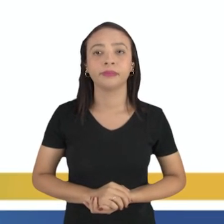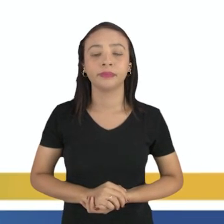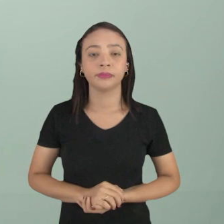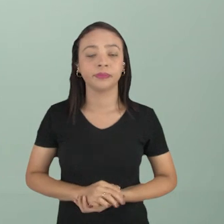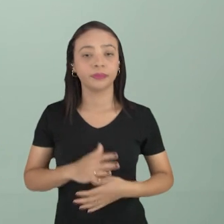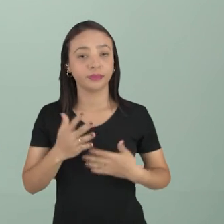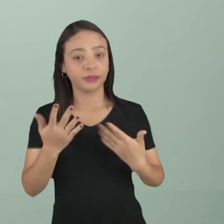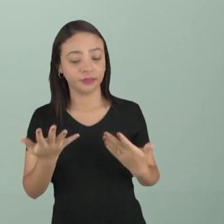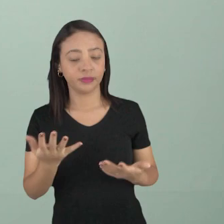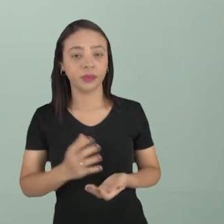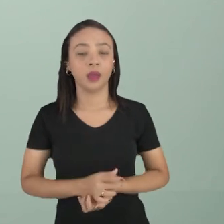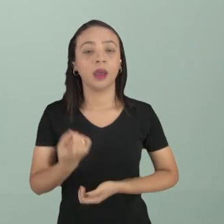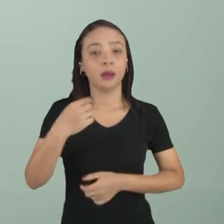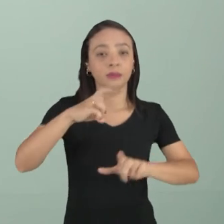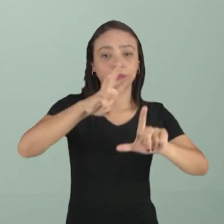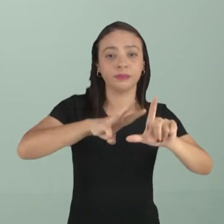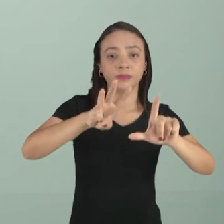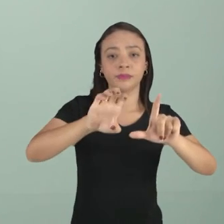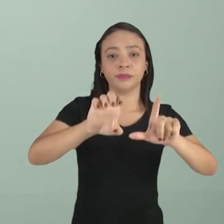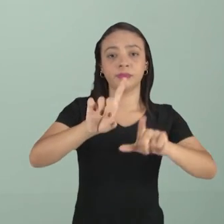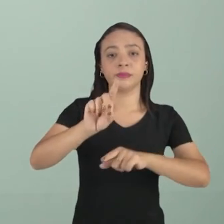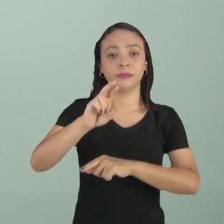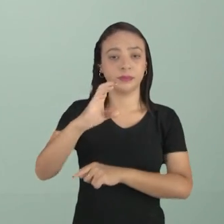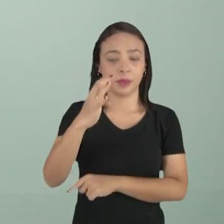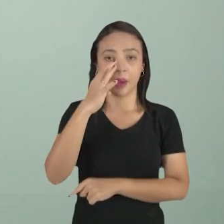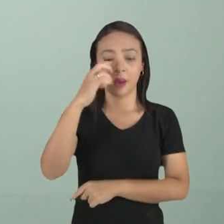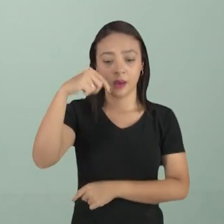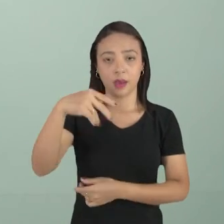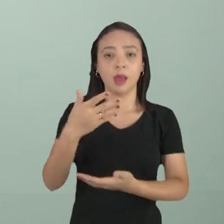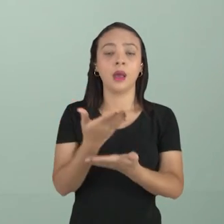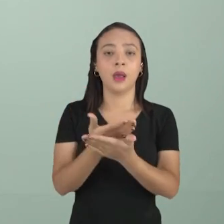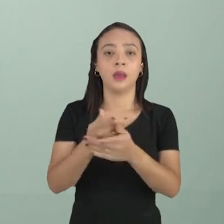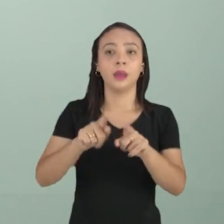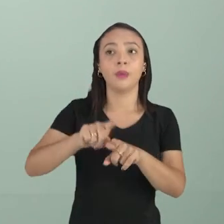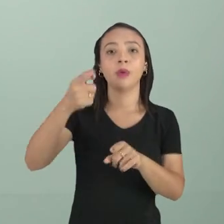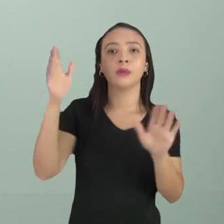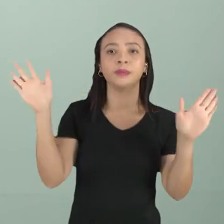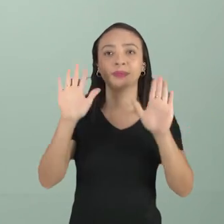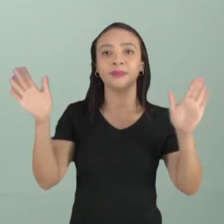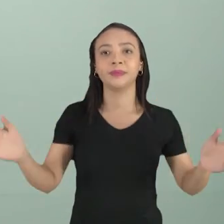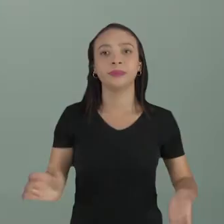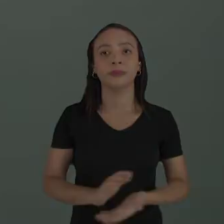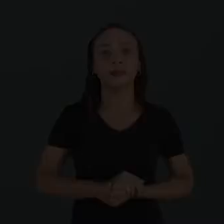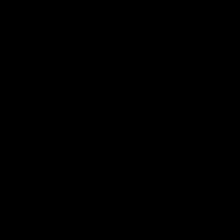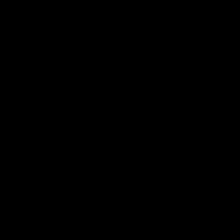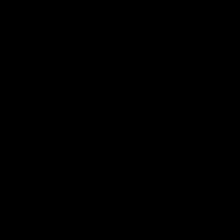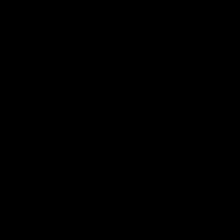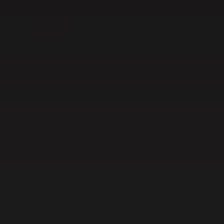No mais, acesse o nosso portal Eduque para assistir esses vídeos e os demais. Tchau, tchau!